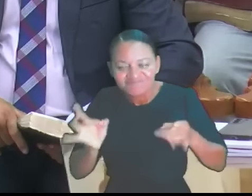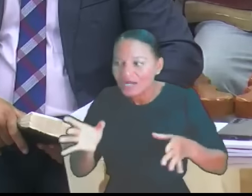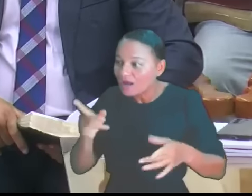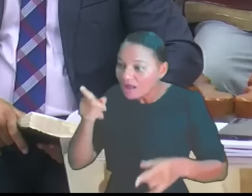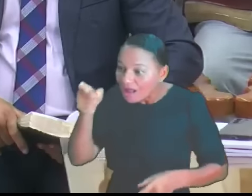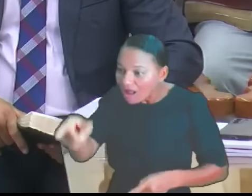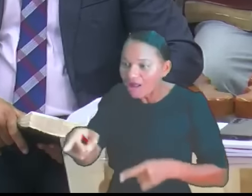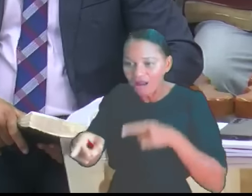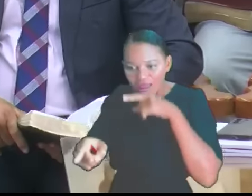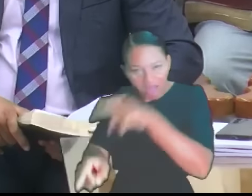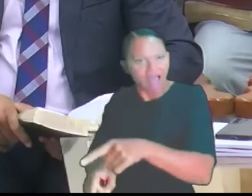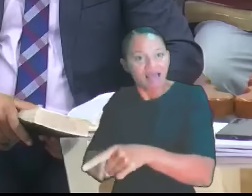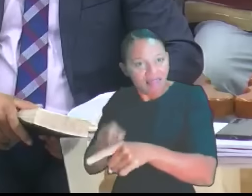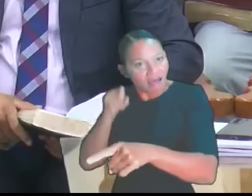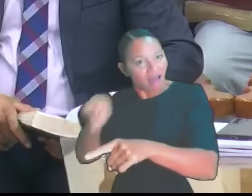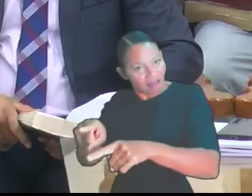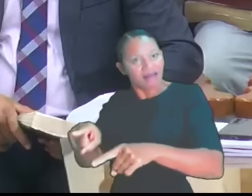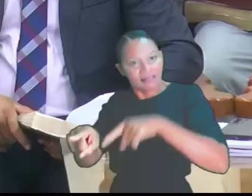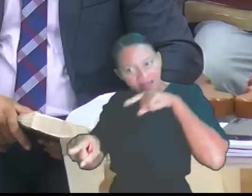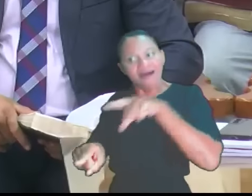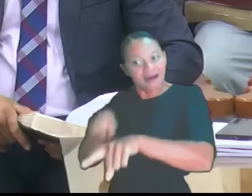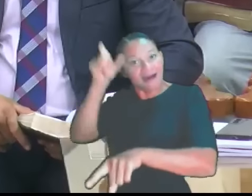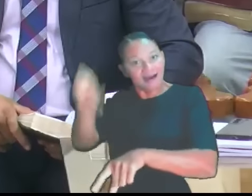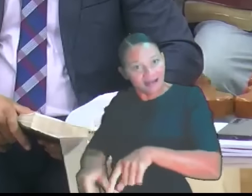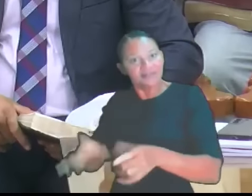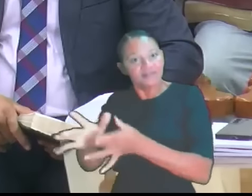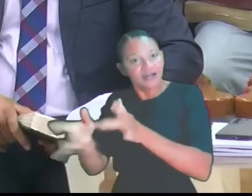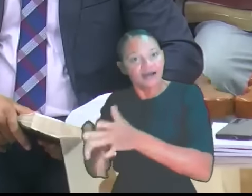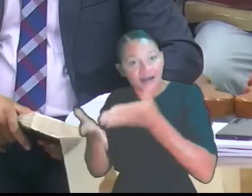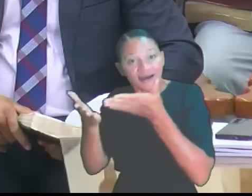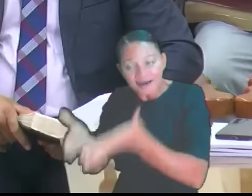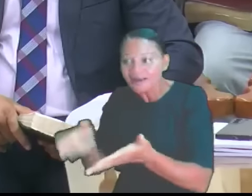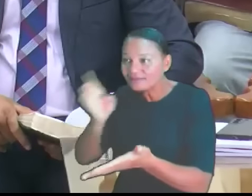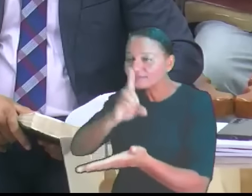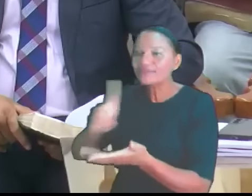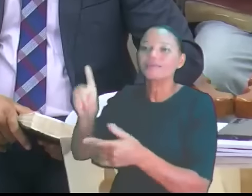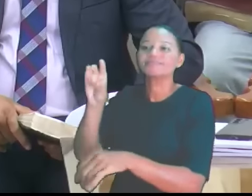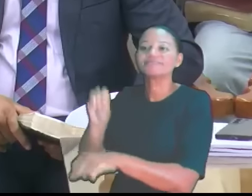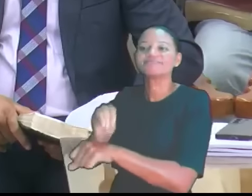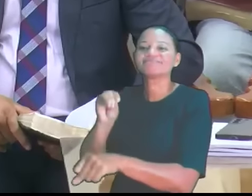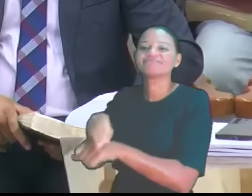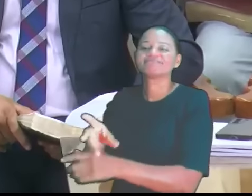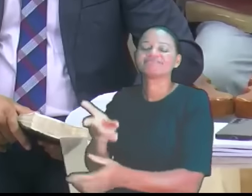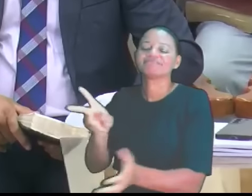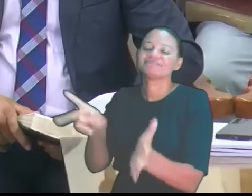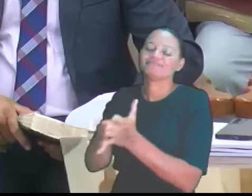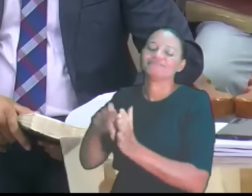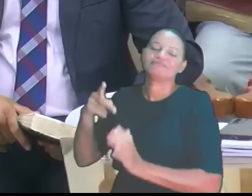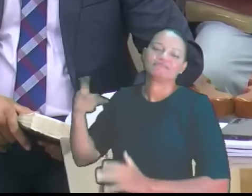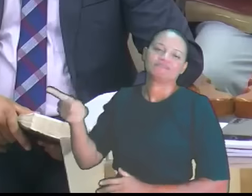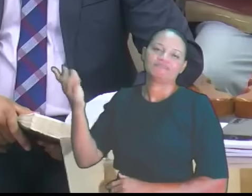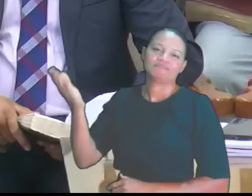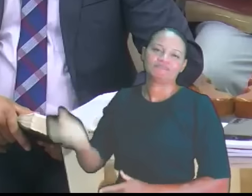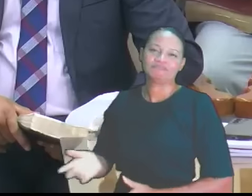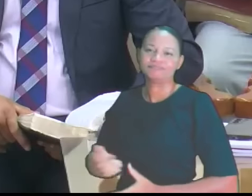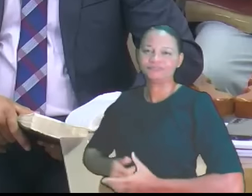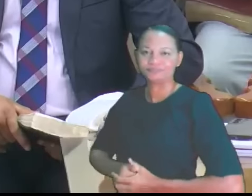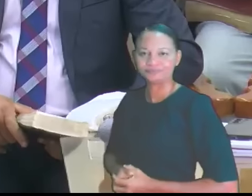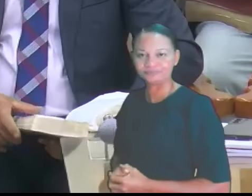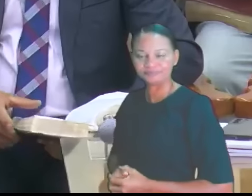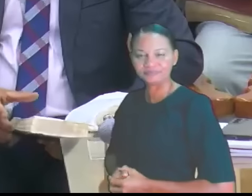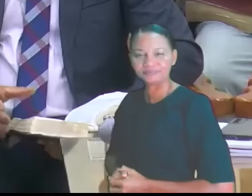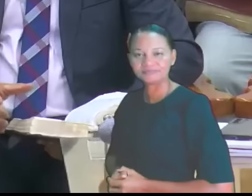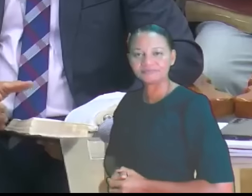É ele. É ele. É ele. É ele. É ele. Deus proverá para si o corpo.